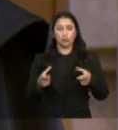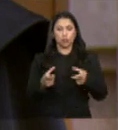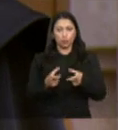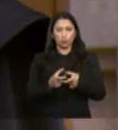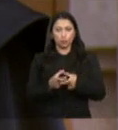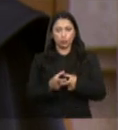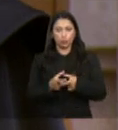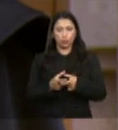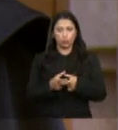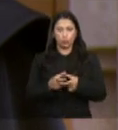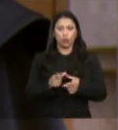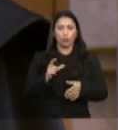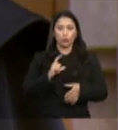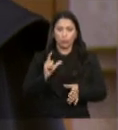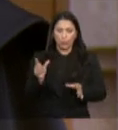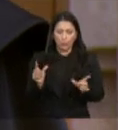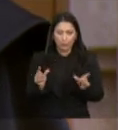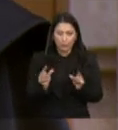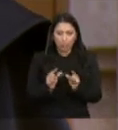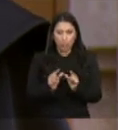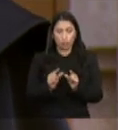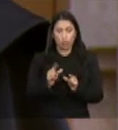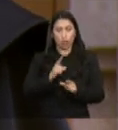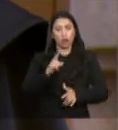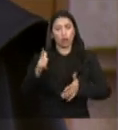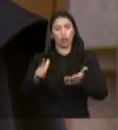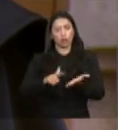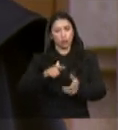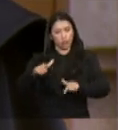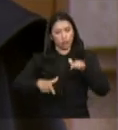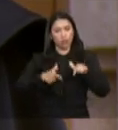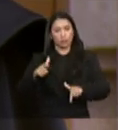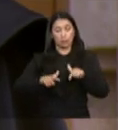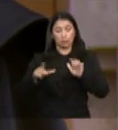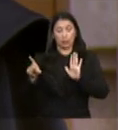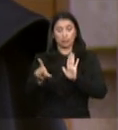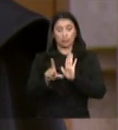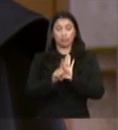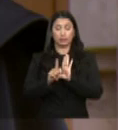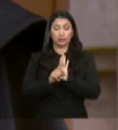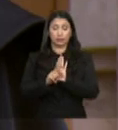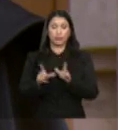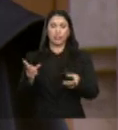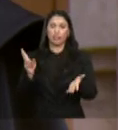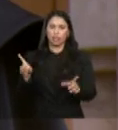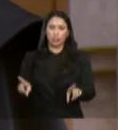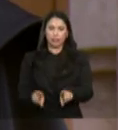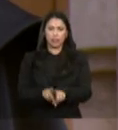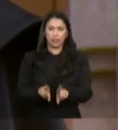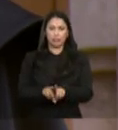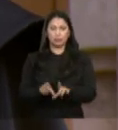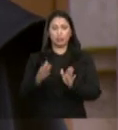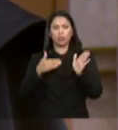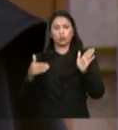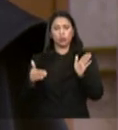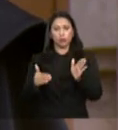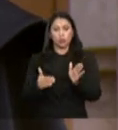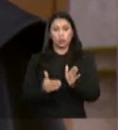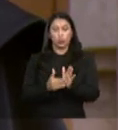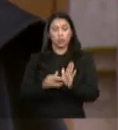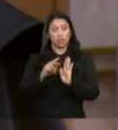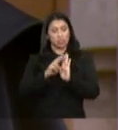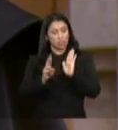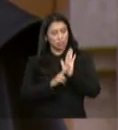necessária na maioria na obra Legislativa do mesmo modo que em todos os regimes constitucionais